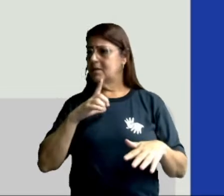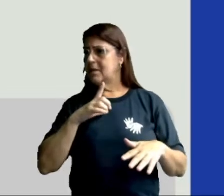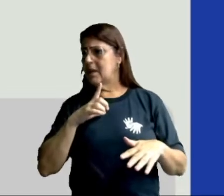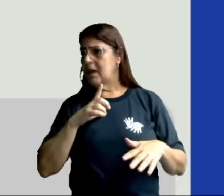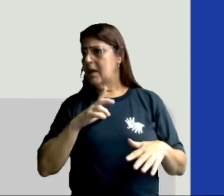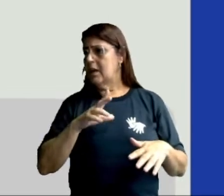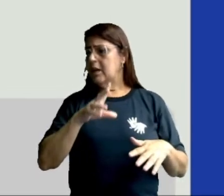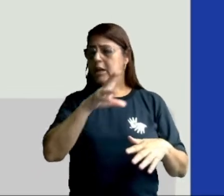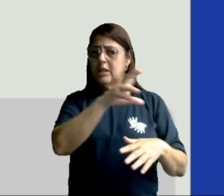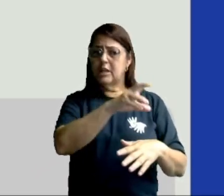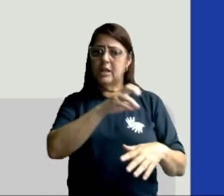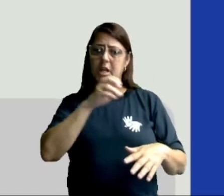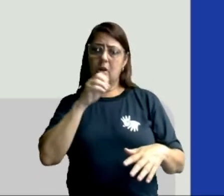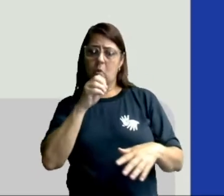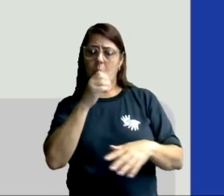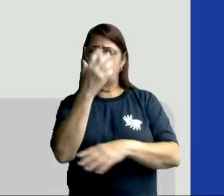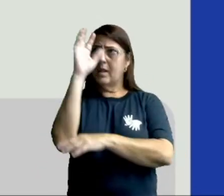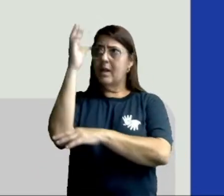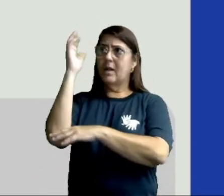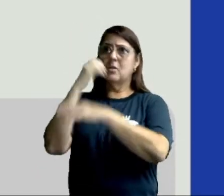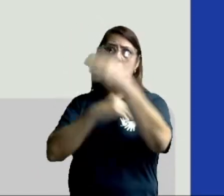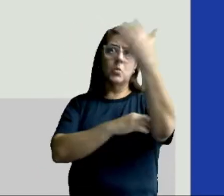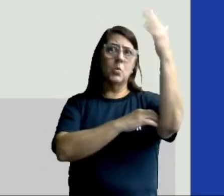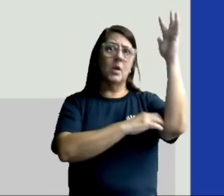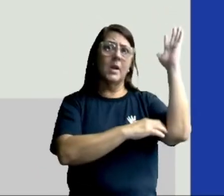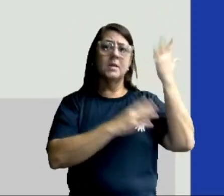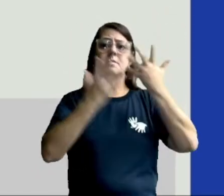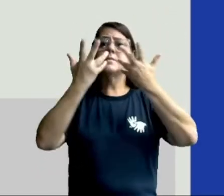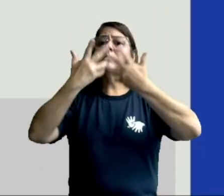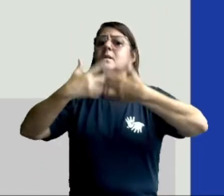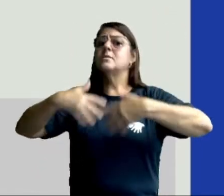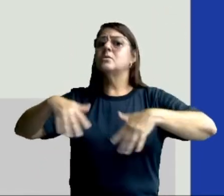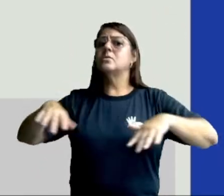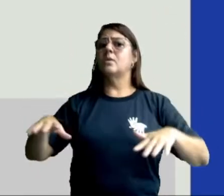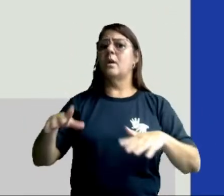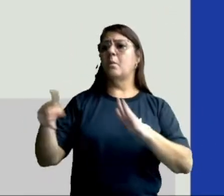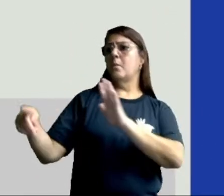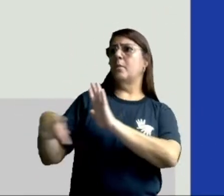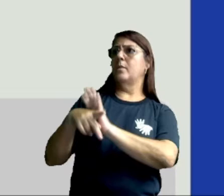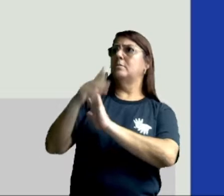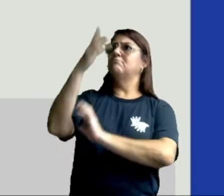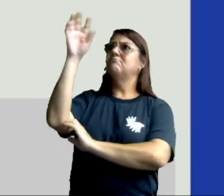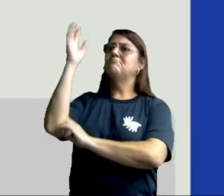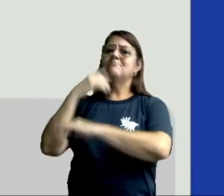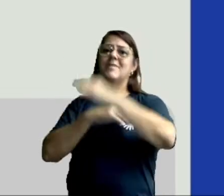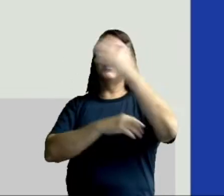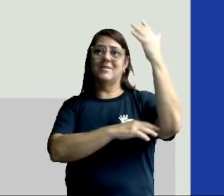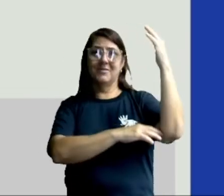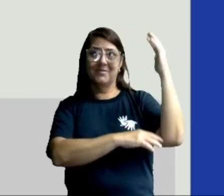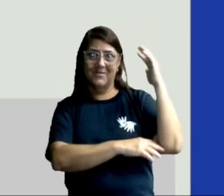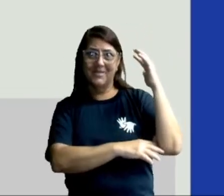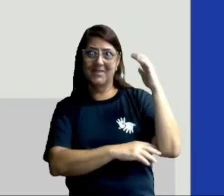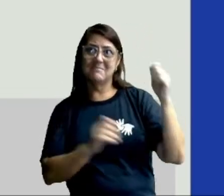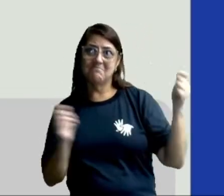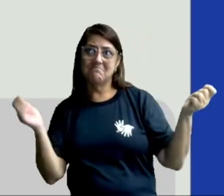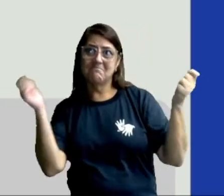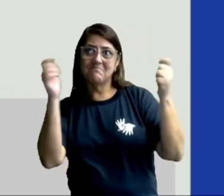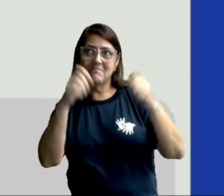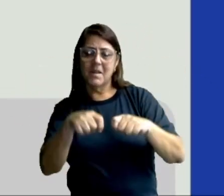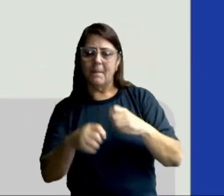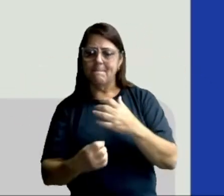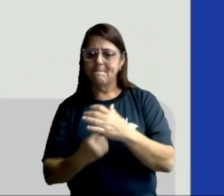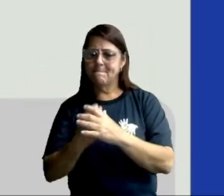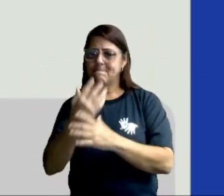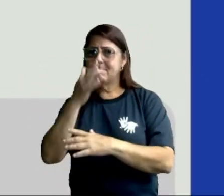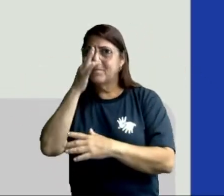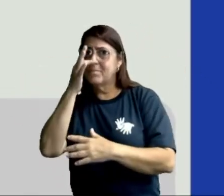são aqueles retirados da natureza. Se é natural, obviamente é retirado da natureza. Eles podem ser obtidos das